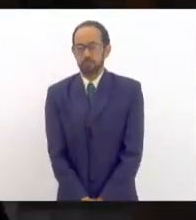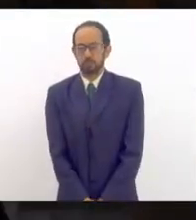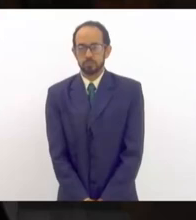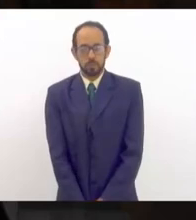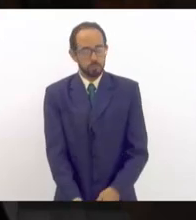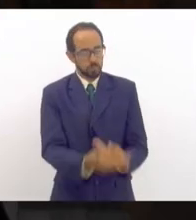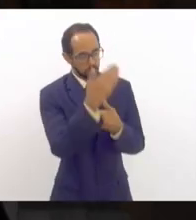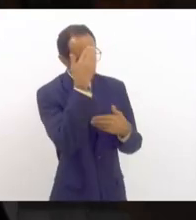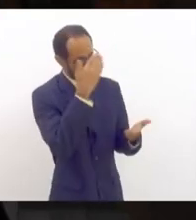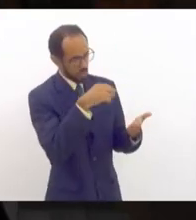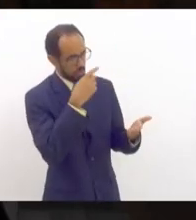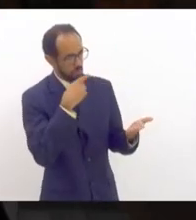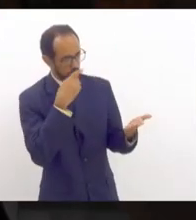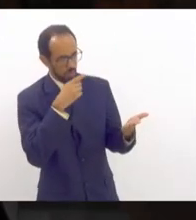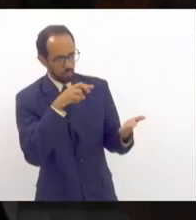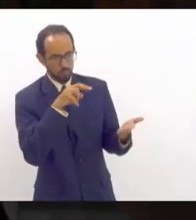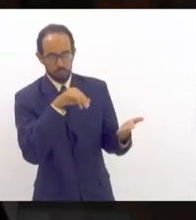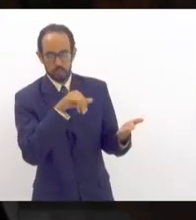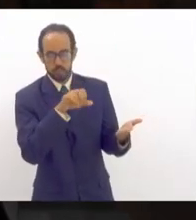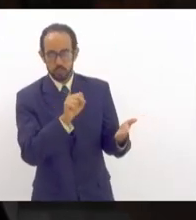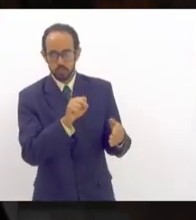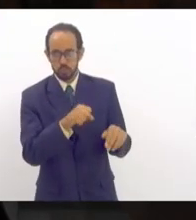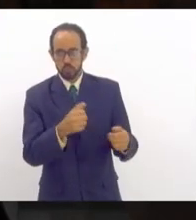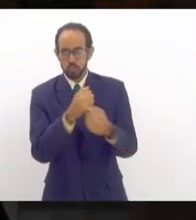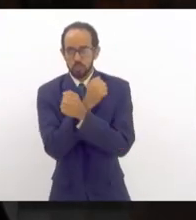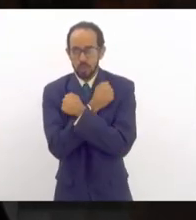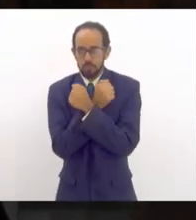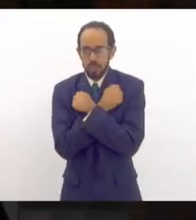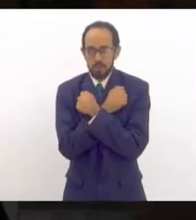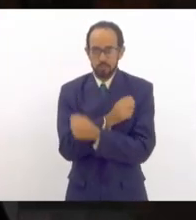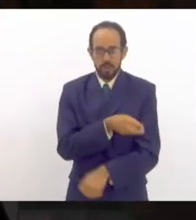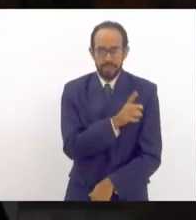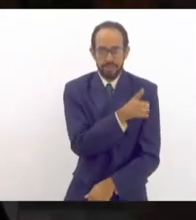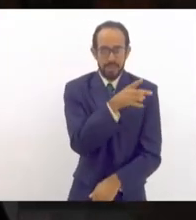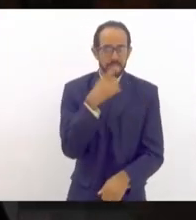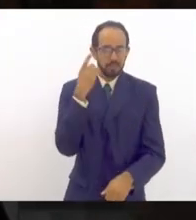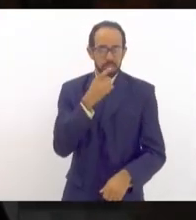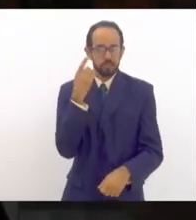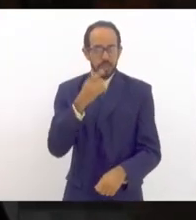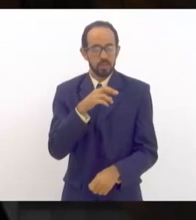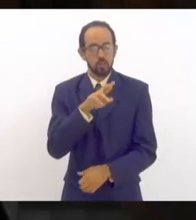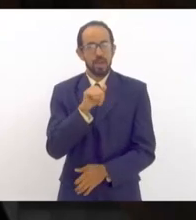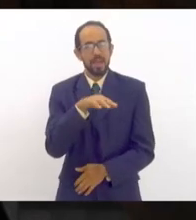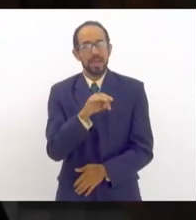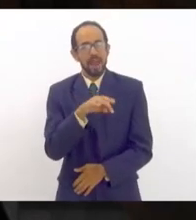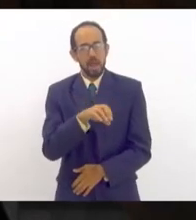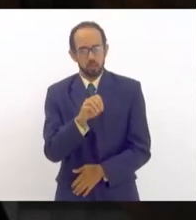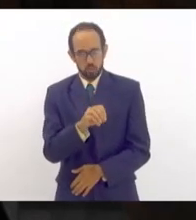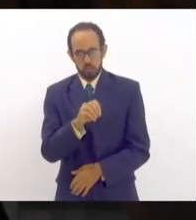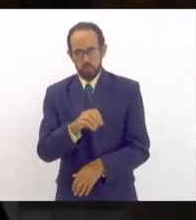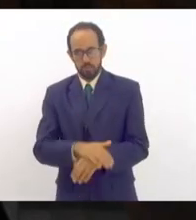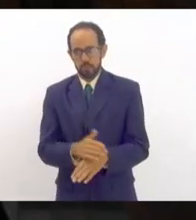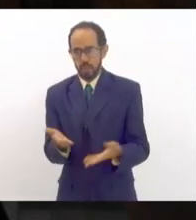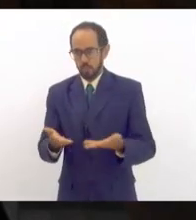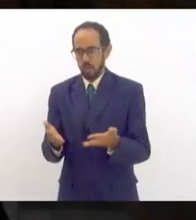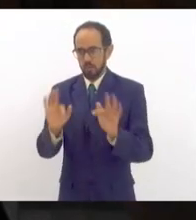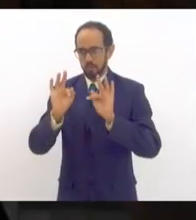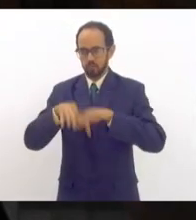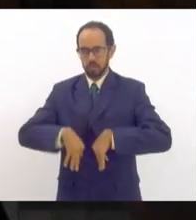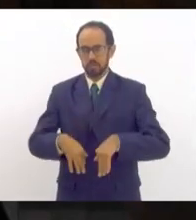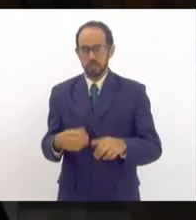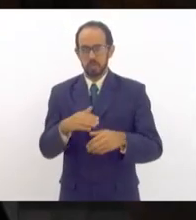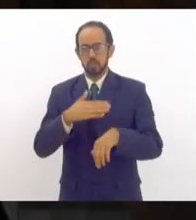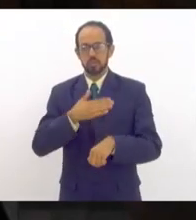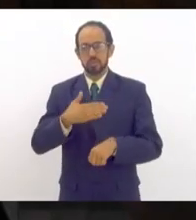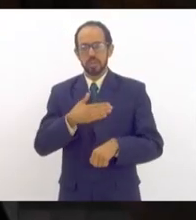Vinícius cozzolino leve o nosso abraço pro eterno Deputado hoje Prefeito Renato cozzolino Presidente prá encerrar queria me somar